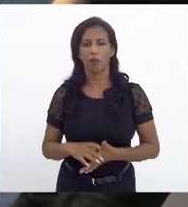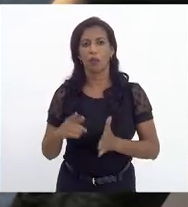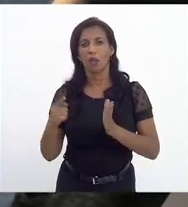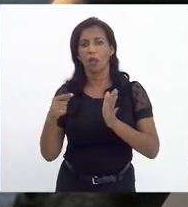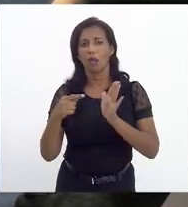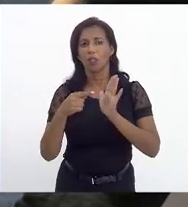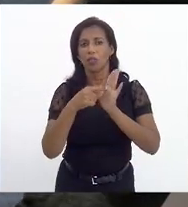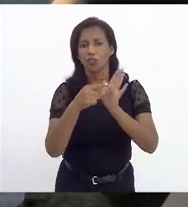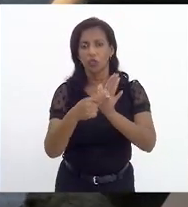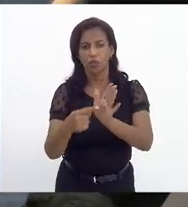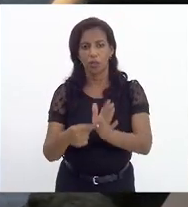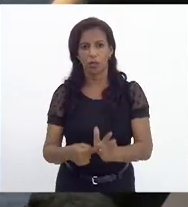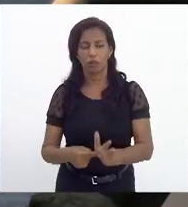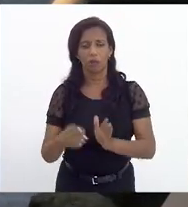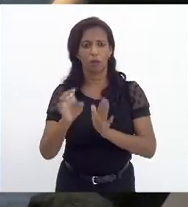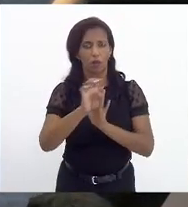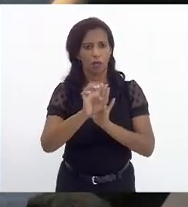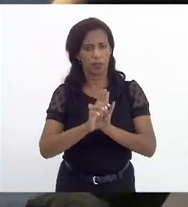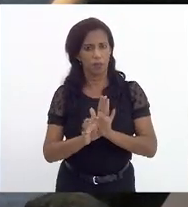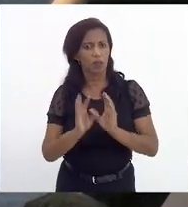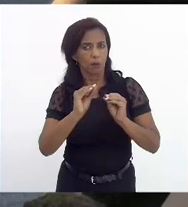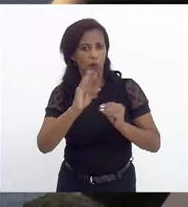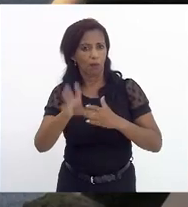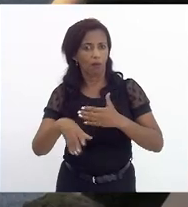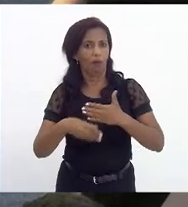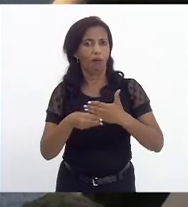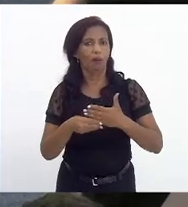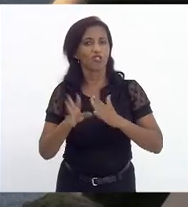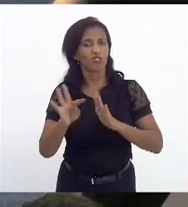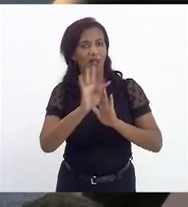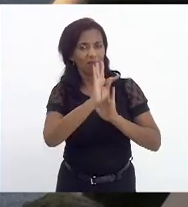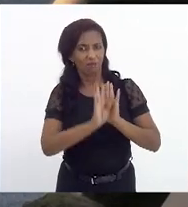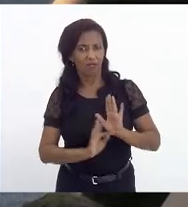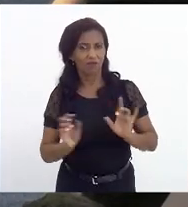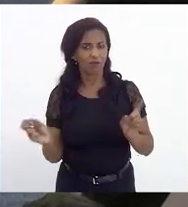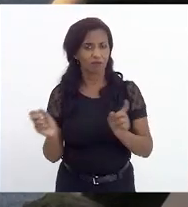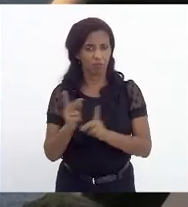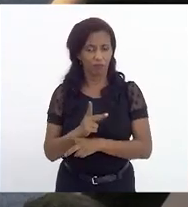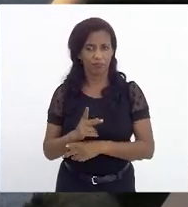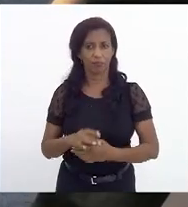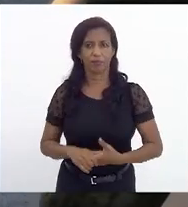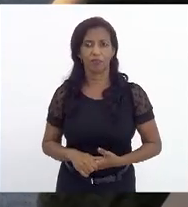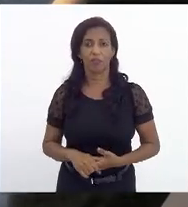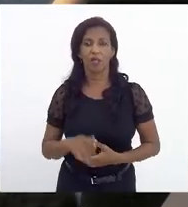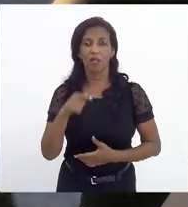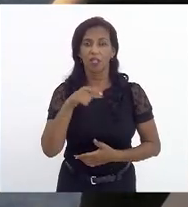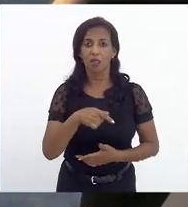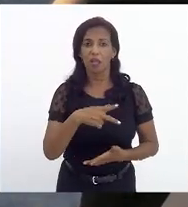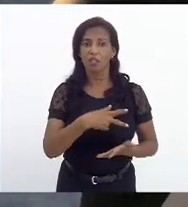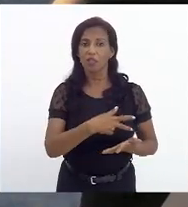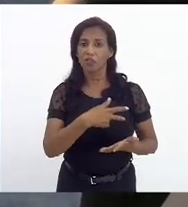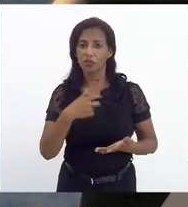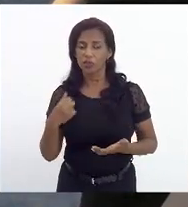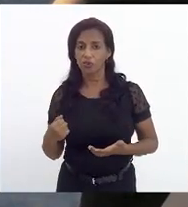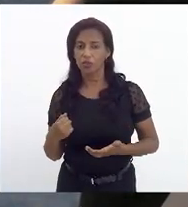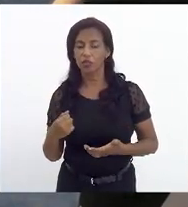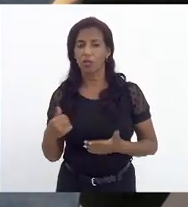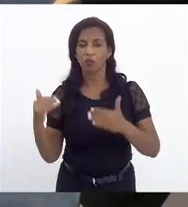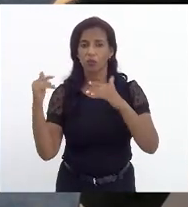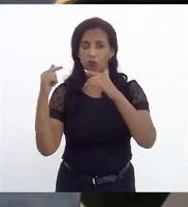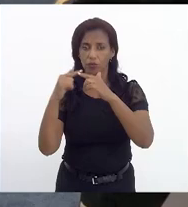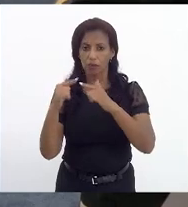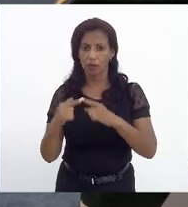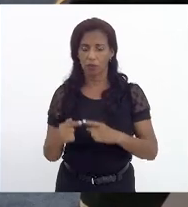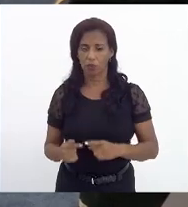indicando as emendas que poderiam ser aglutinadas, mas já com o texto. E dali extraímos os